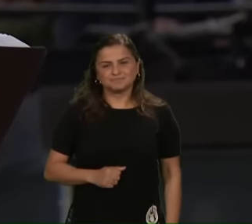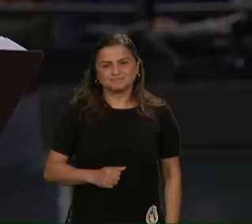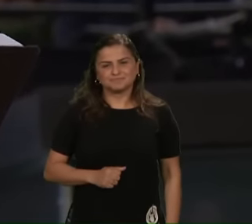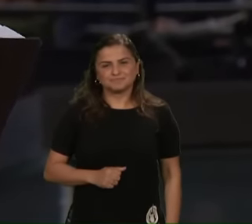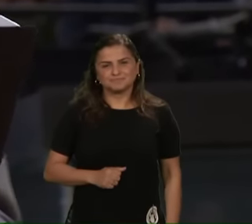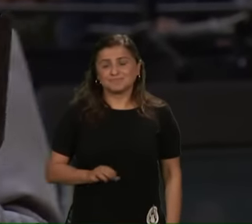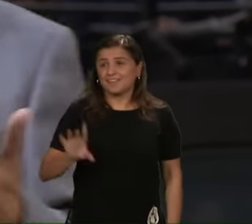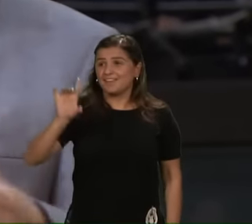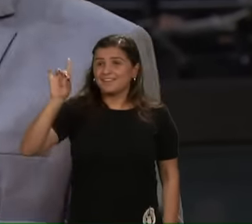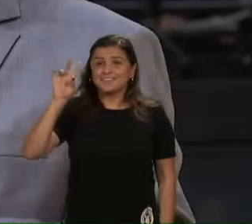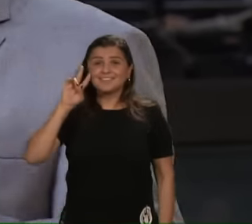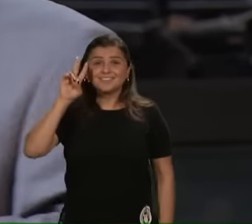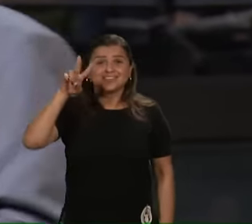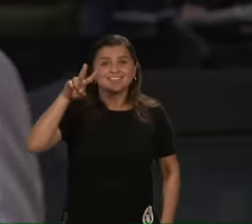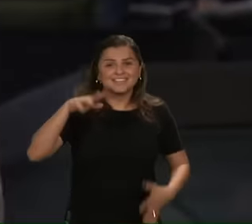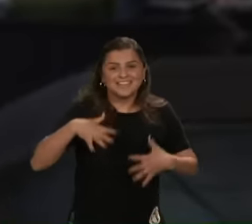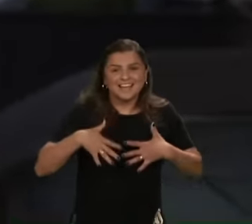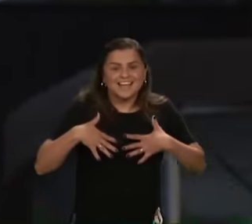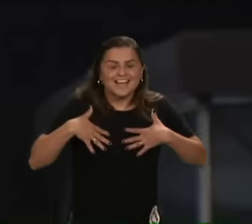se agrada,